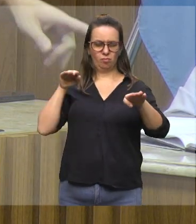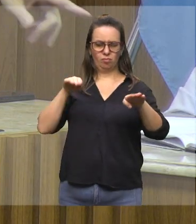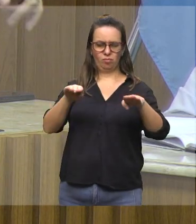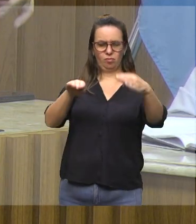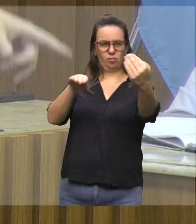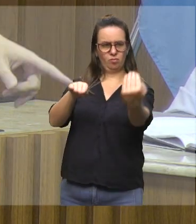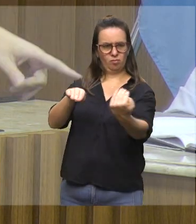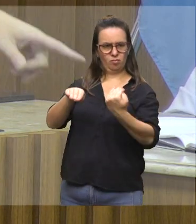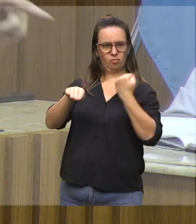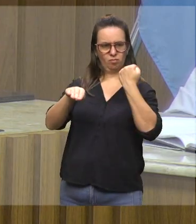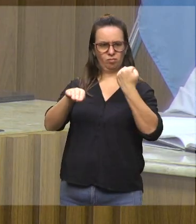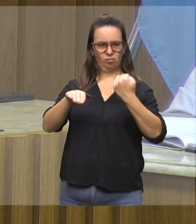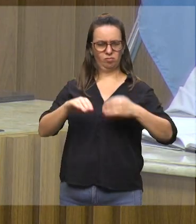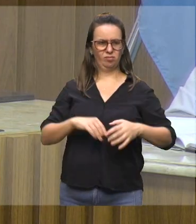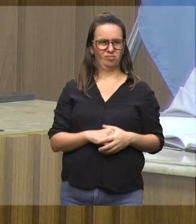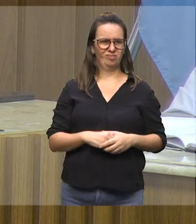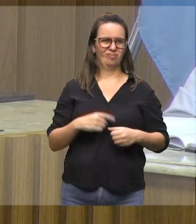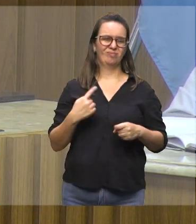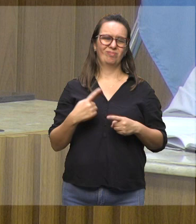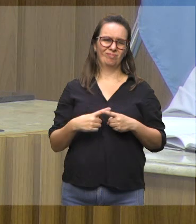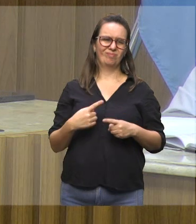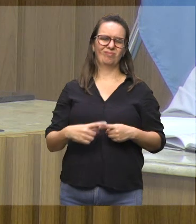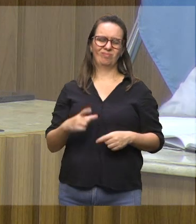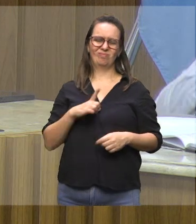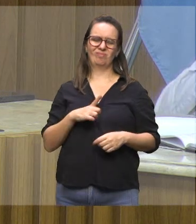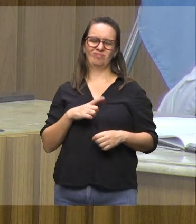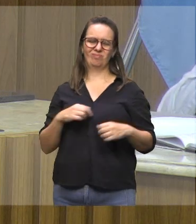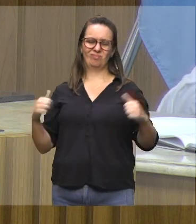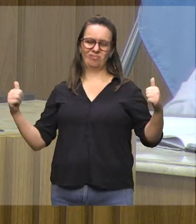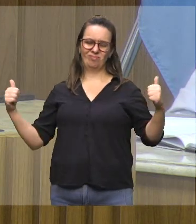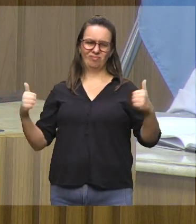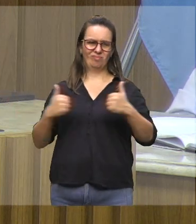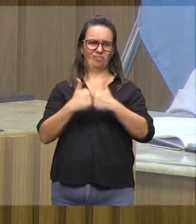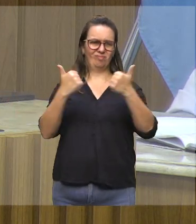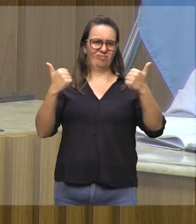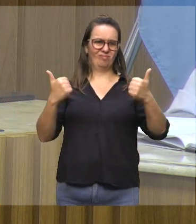nós tivemos um outro acidente fatal, onde o motorista